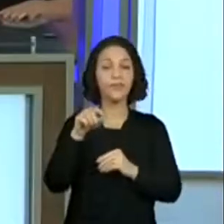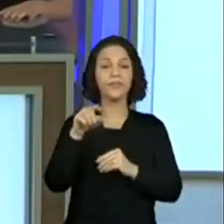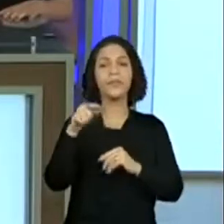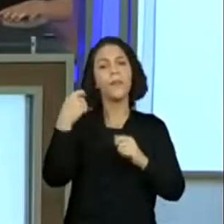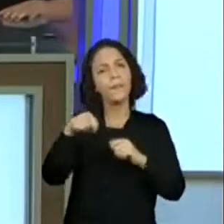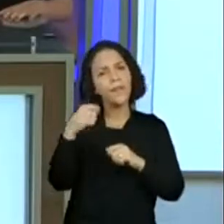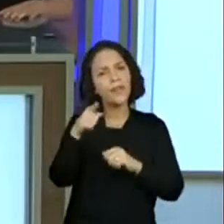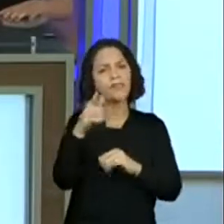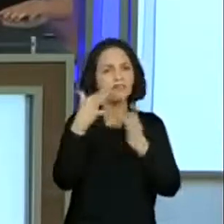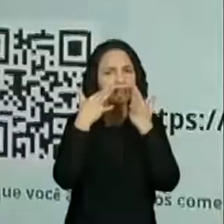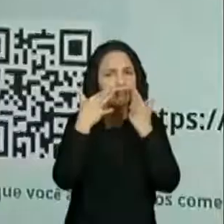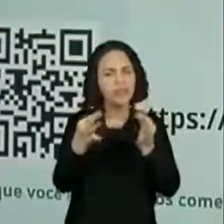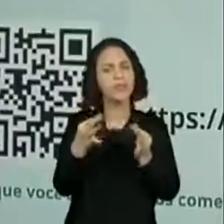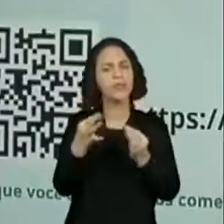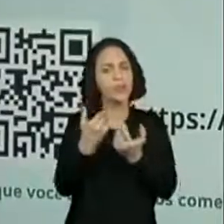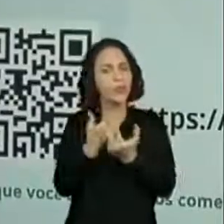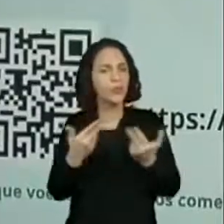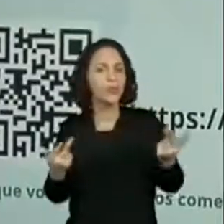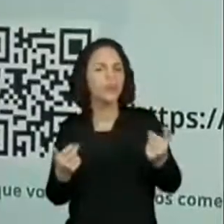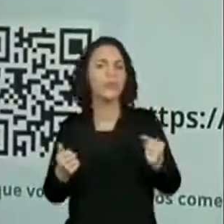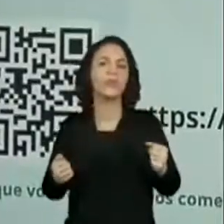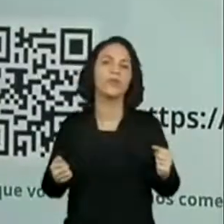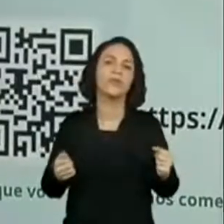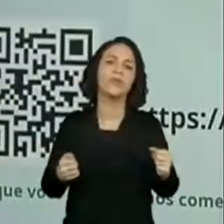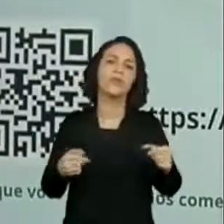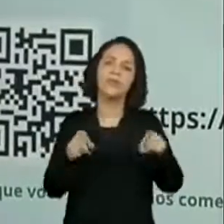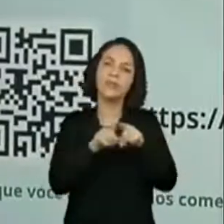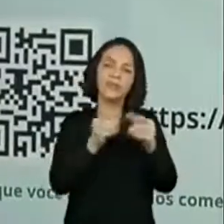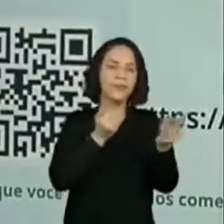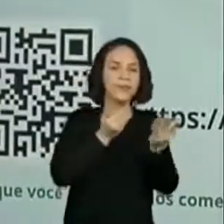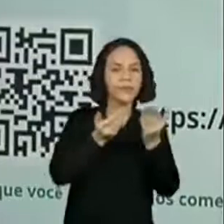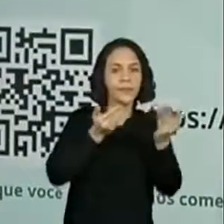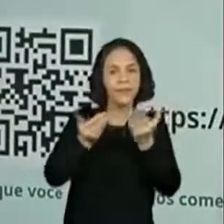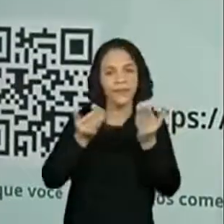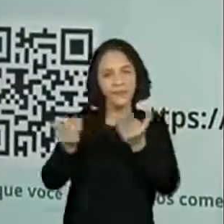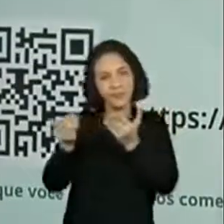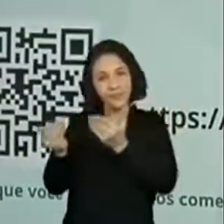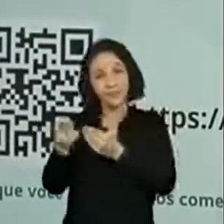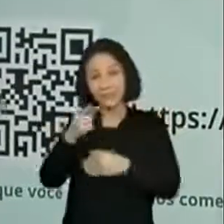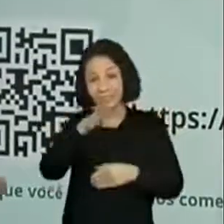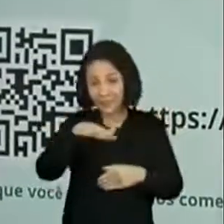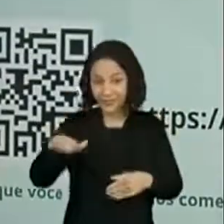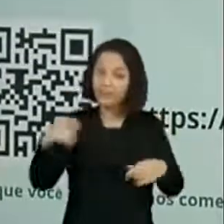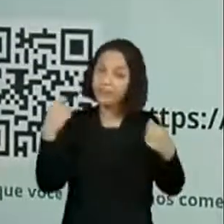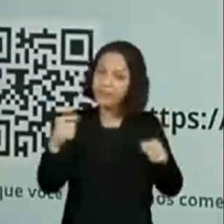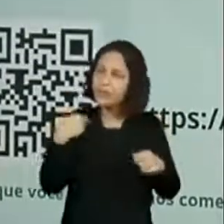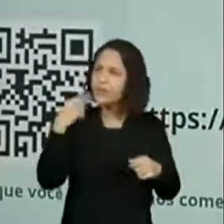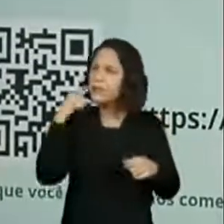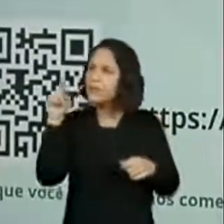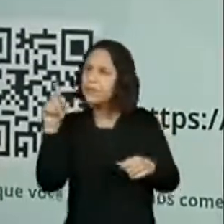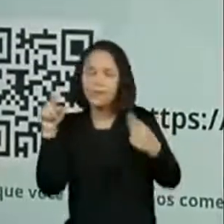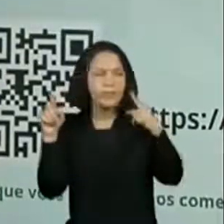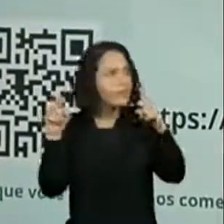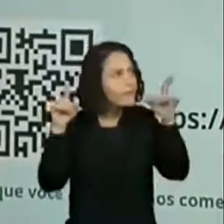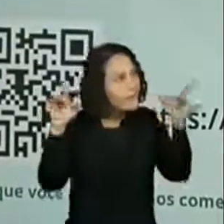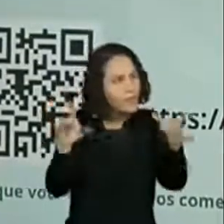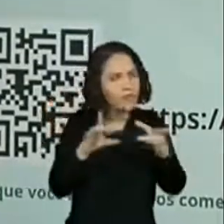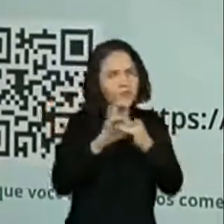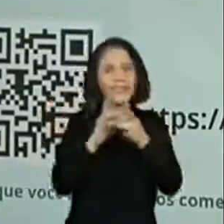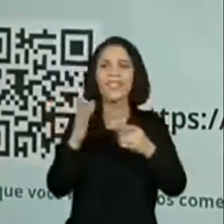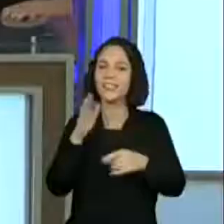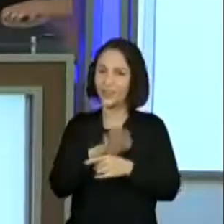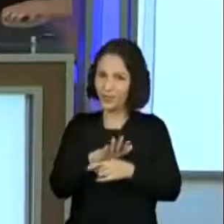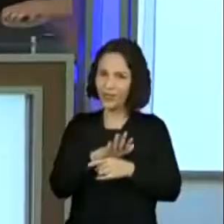mesmo que eles observem as coisas, né? Façam comparações. Então, crianças, façam isso o tempo inteiro, que vai ajudar